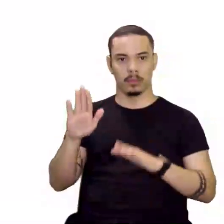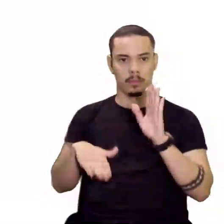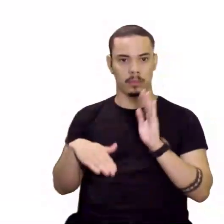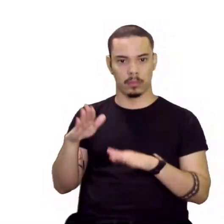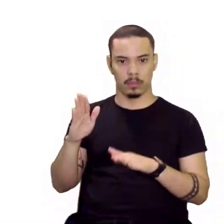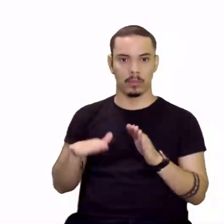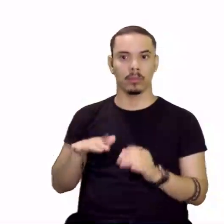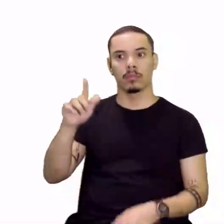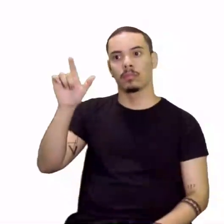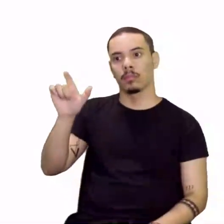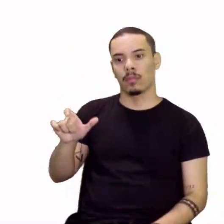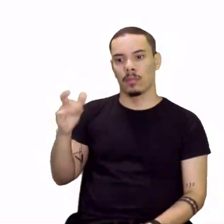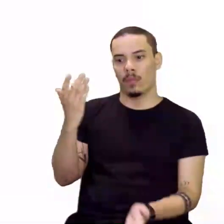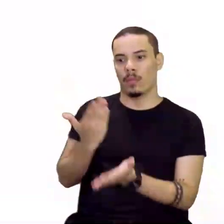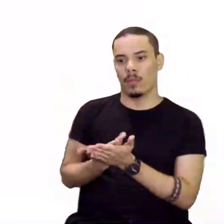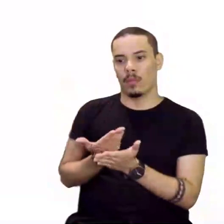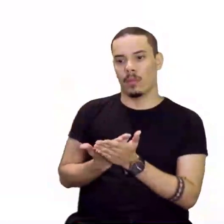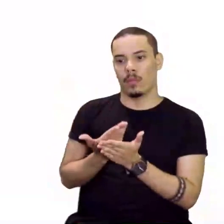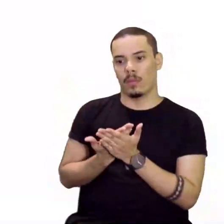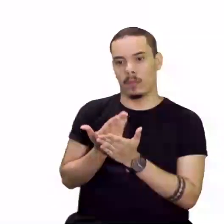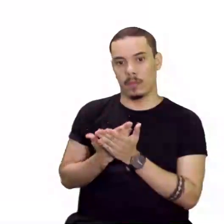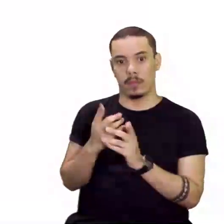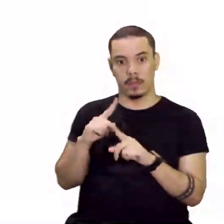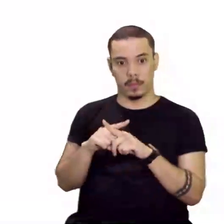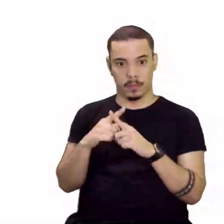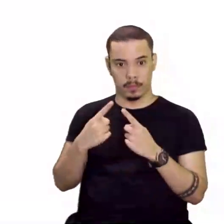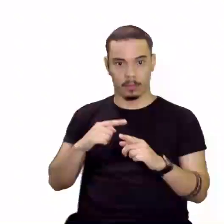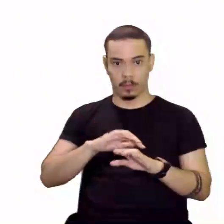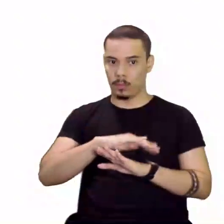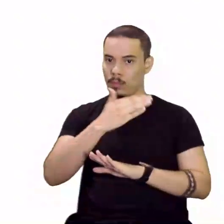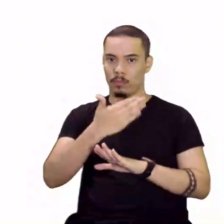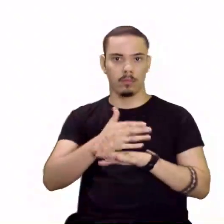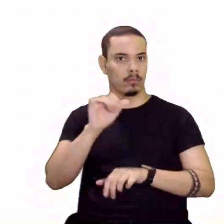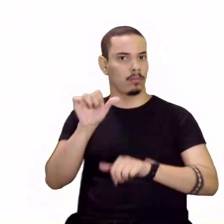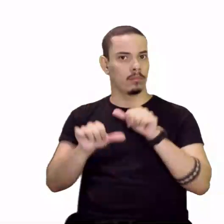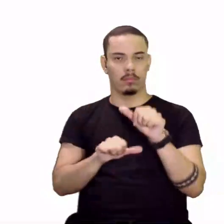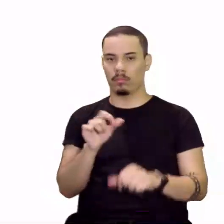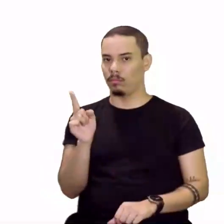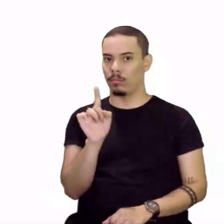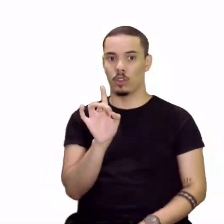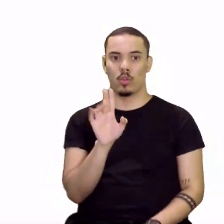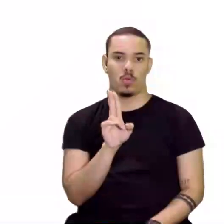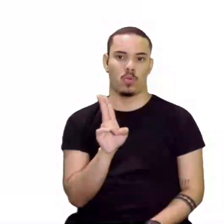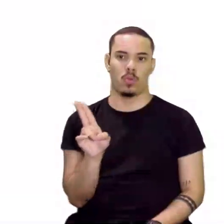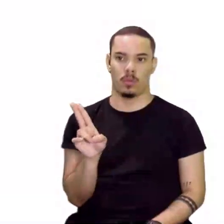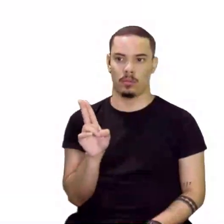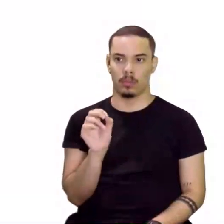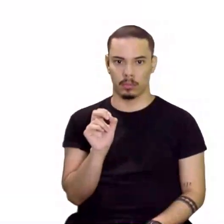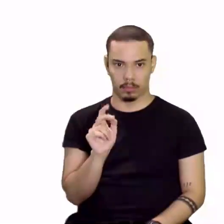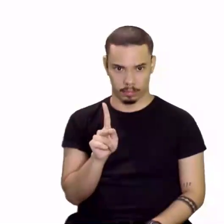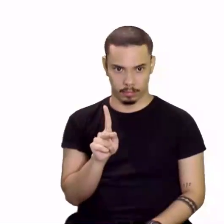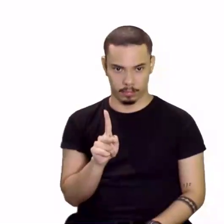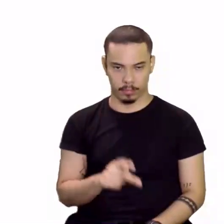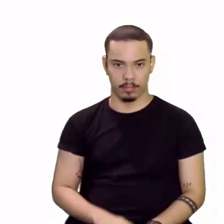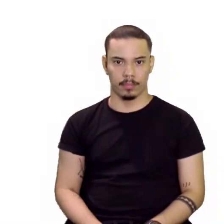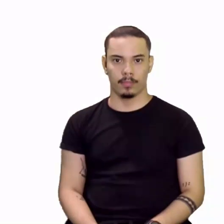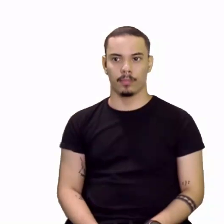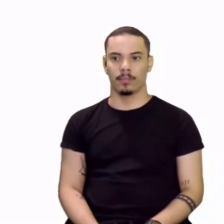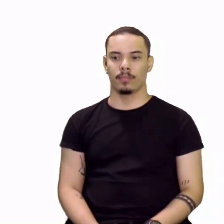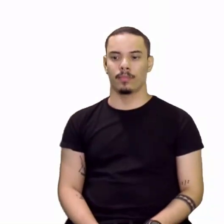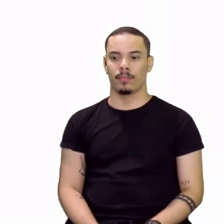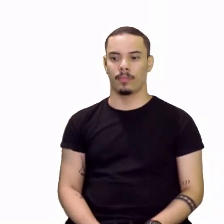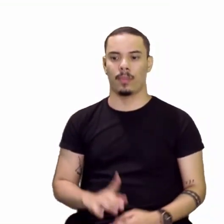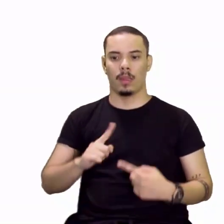está estudando, tá? Mas o relevo não mudou, só mudou o nome. Beleza? Aí, vamos